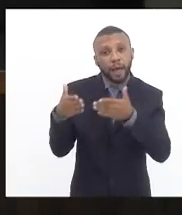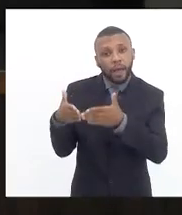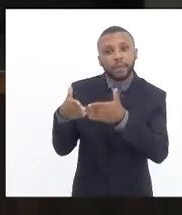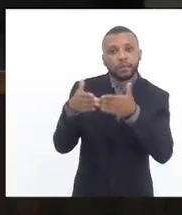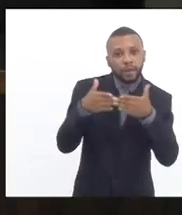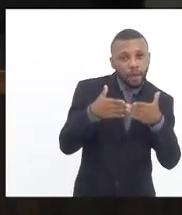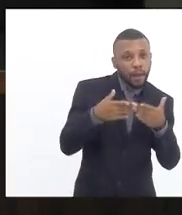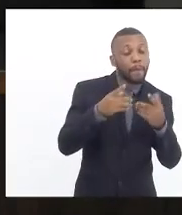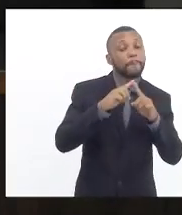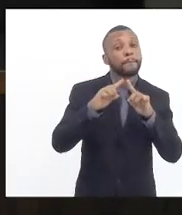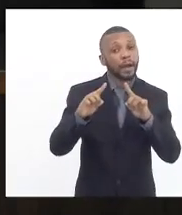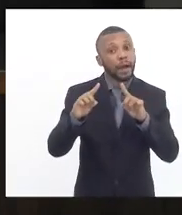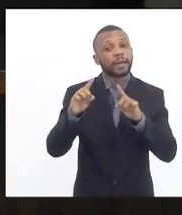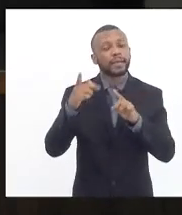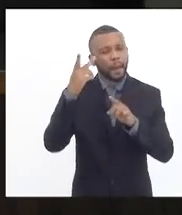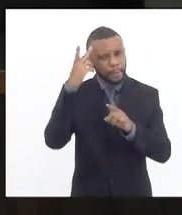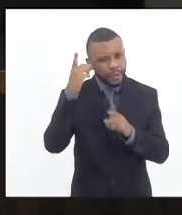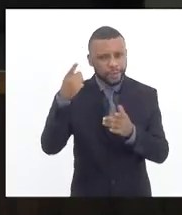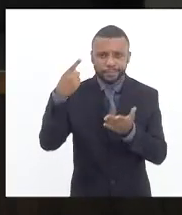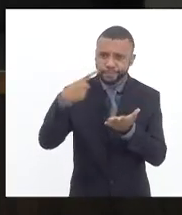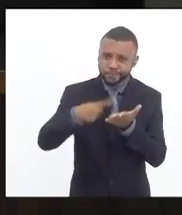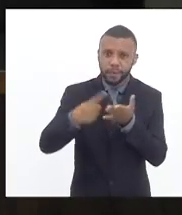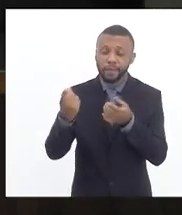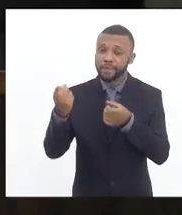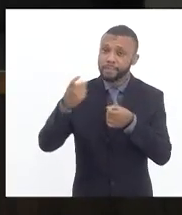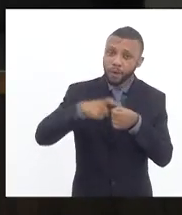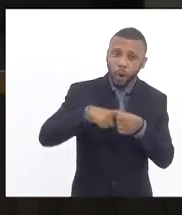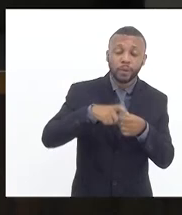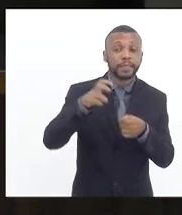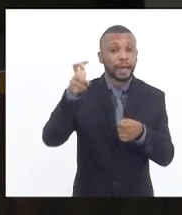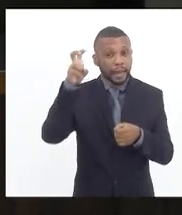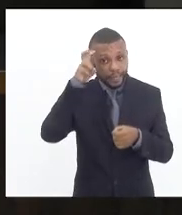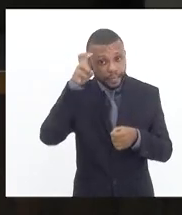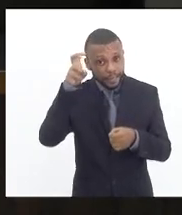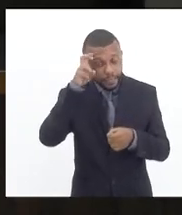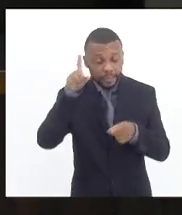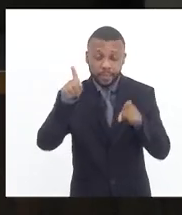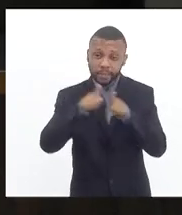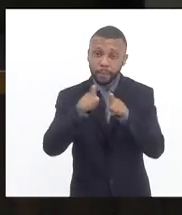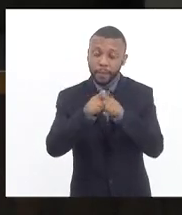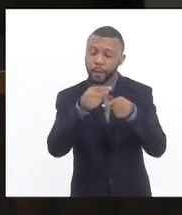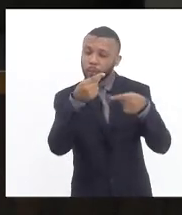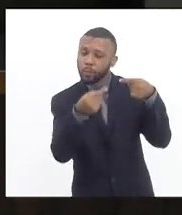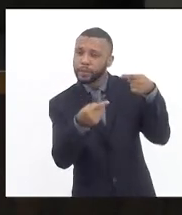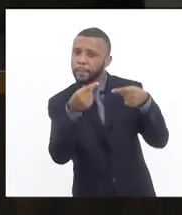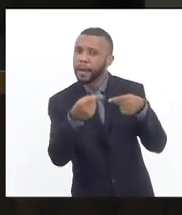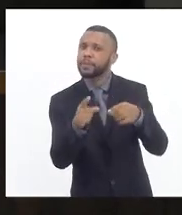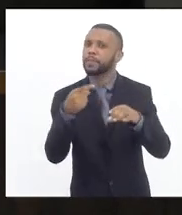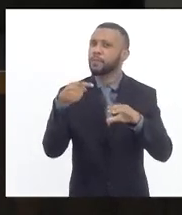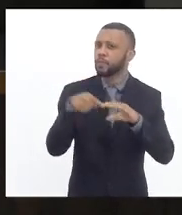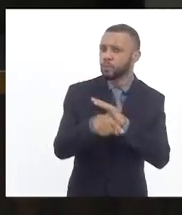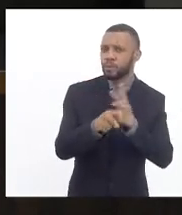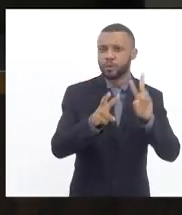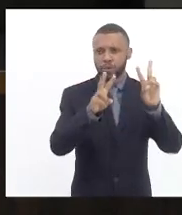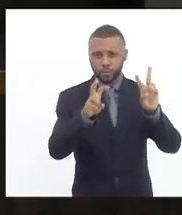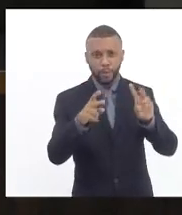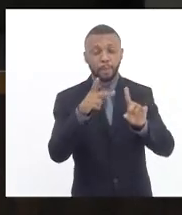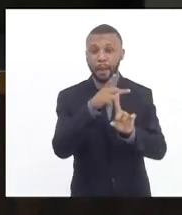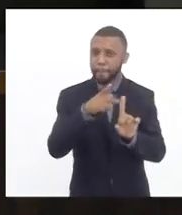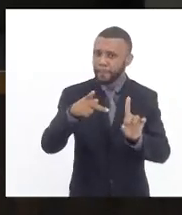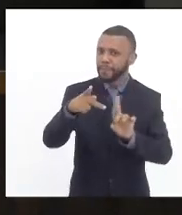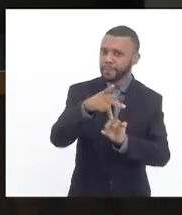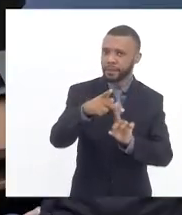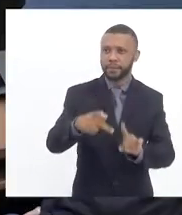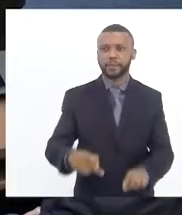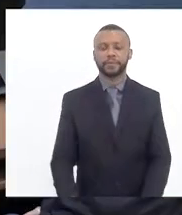mas ele volta amanhã e volta a quinta para sua explanação para o debate mais aprofundado sobre a questão previdenciária Obrigado